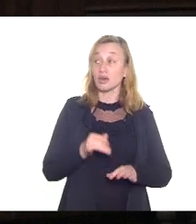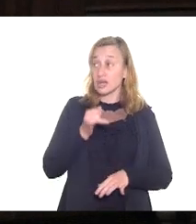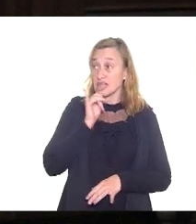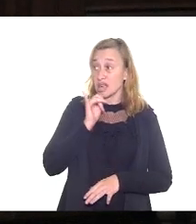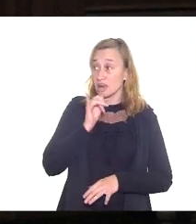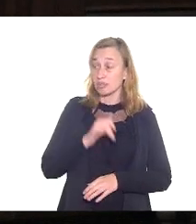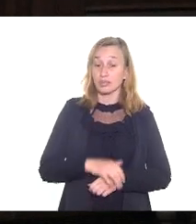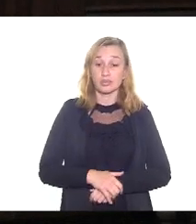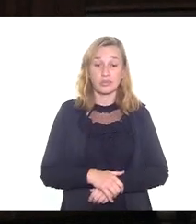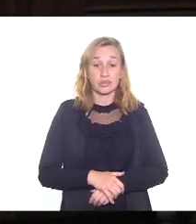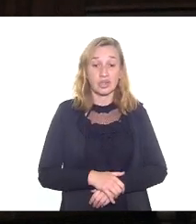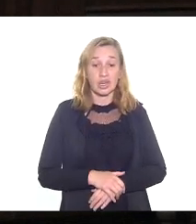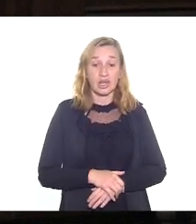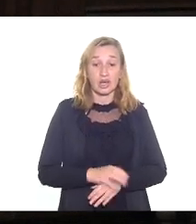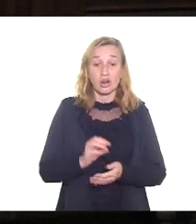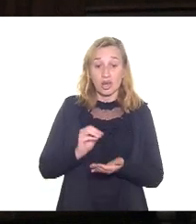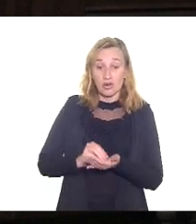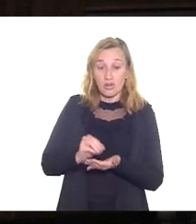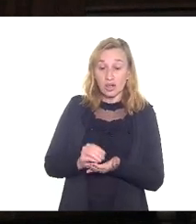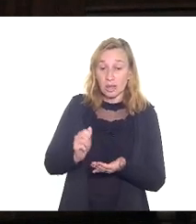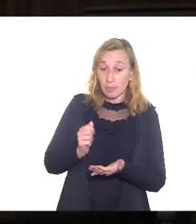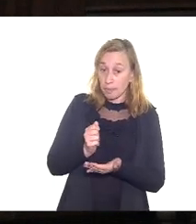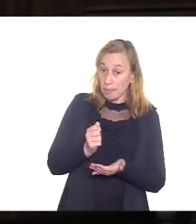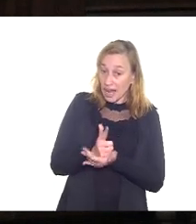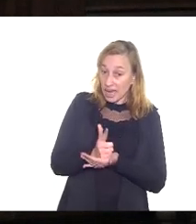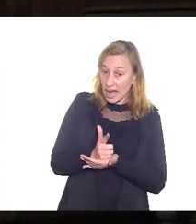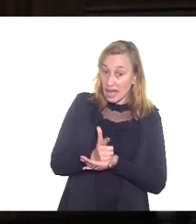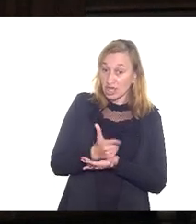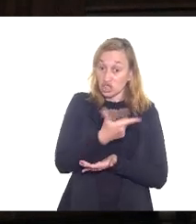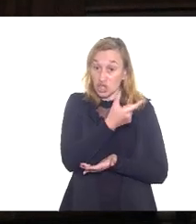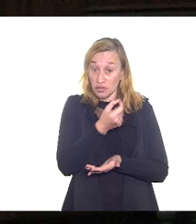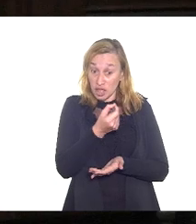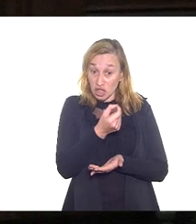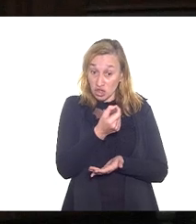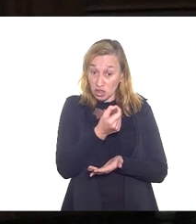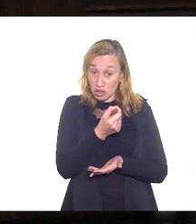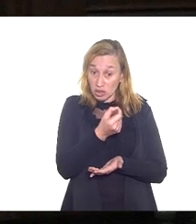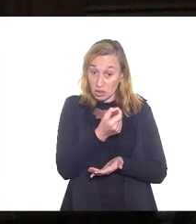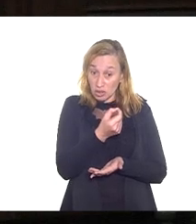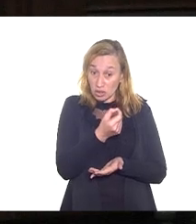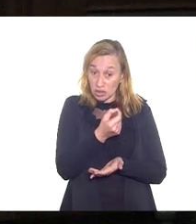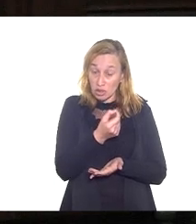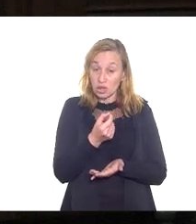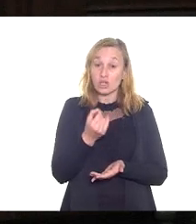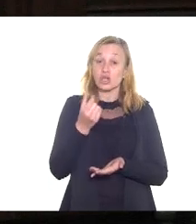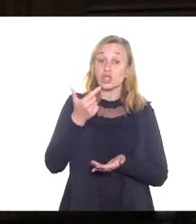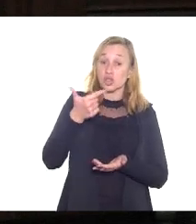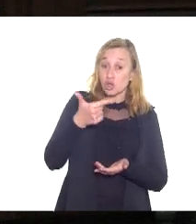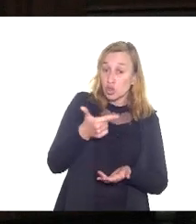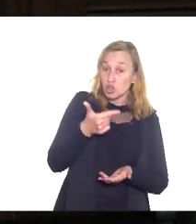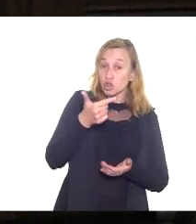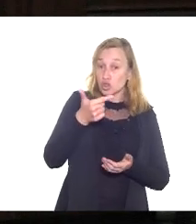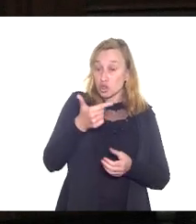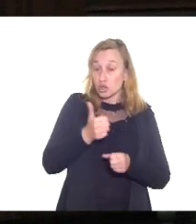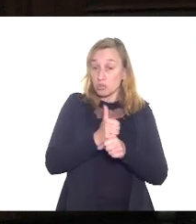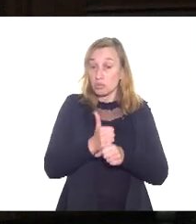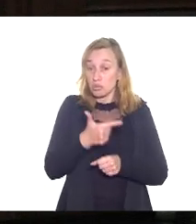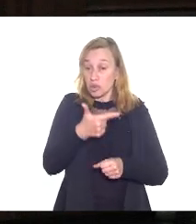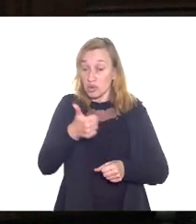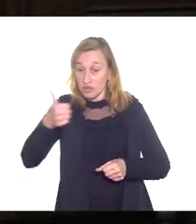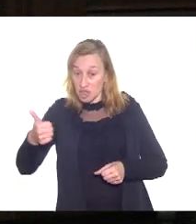exemplo, os restos a pagar de 20, porque ainda estamos em 21, conta 2020,